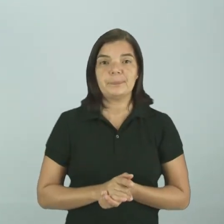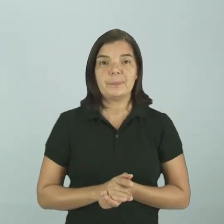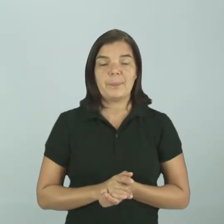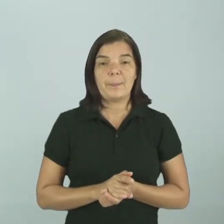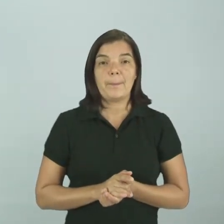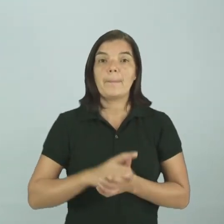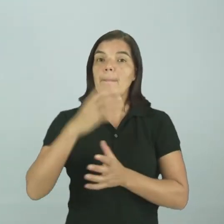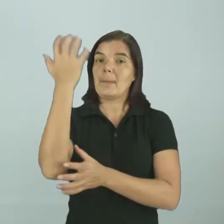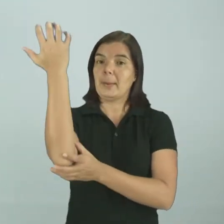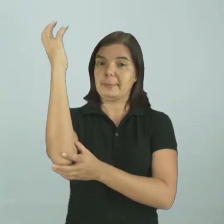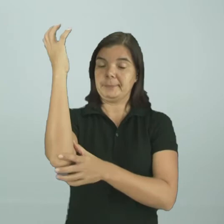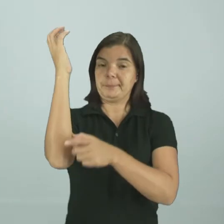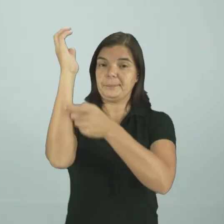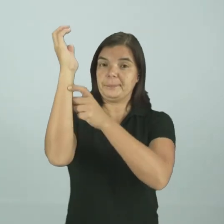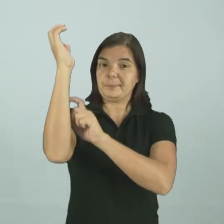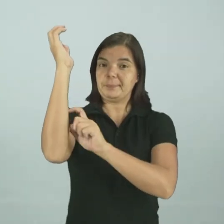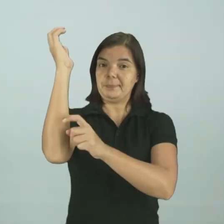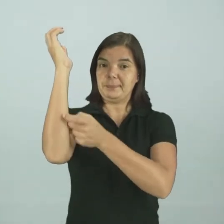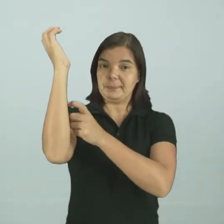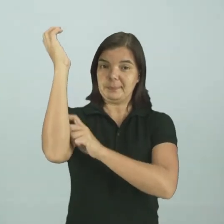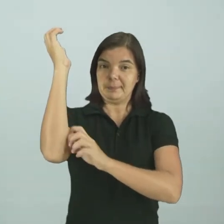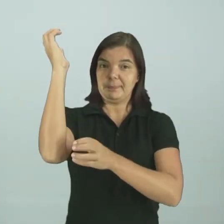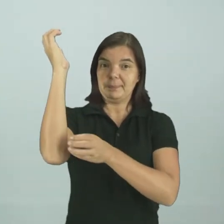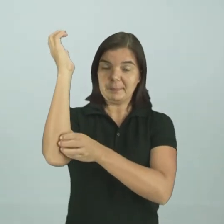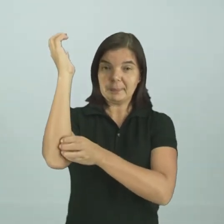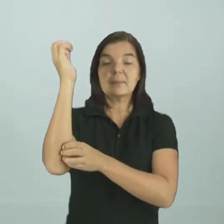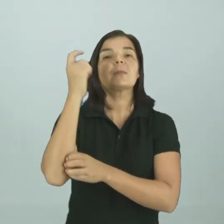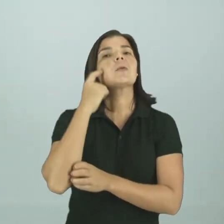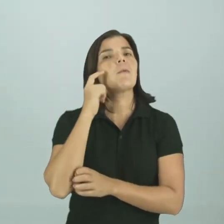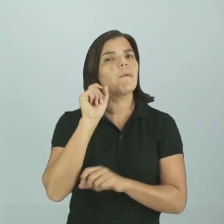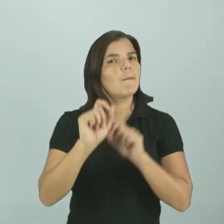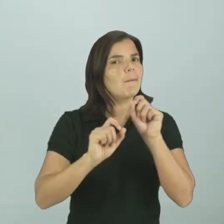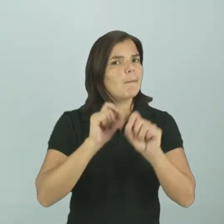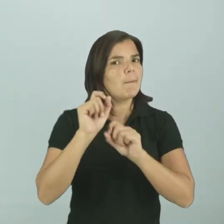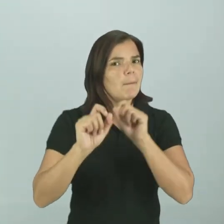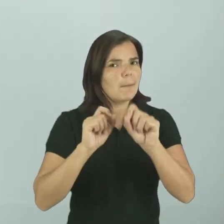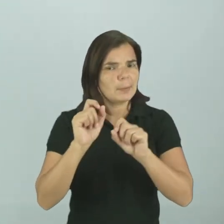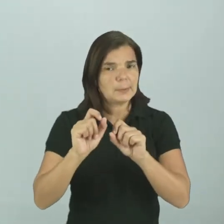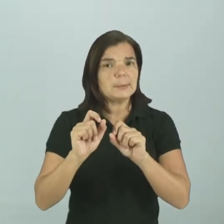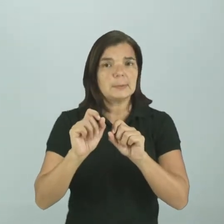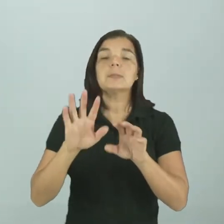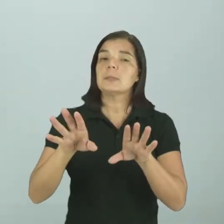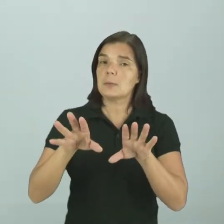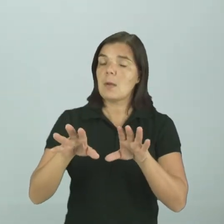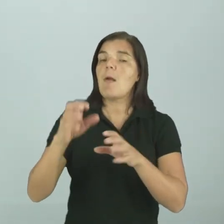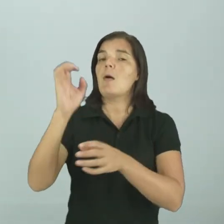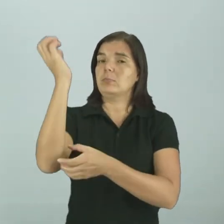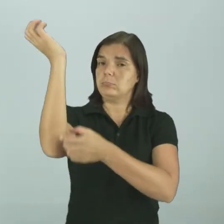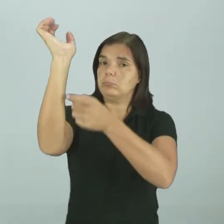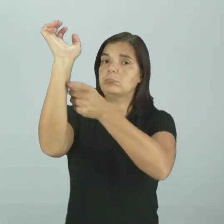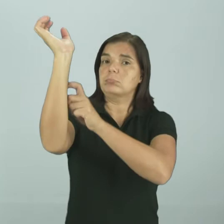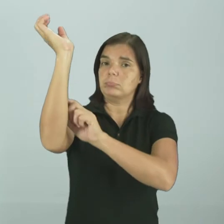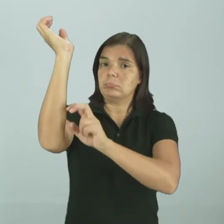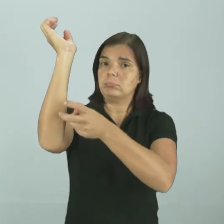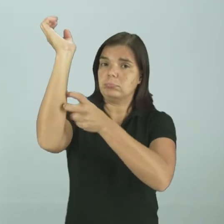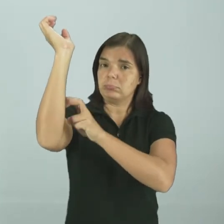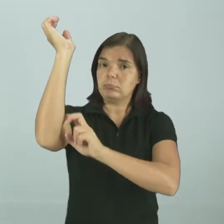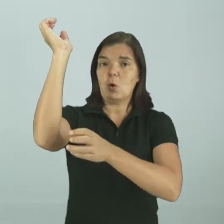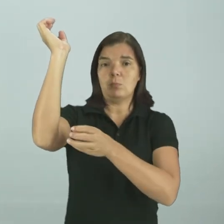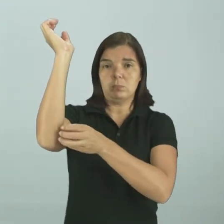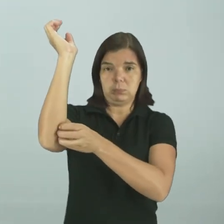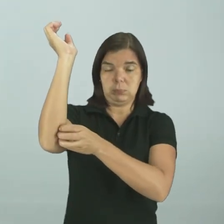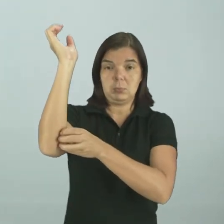A seringueira. E algo que eu achei a seringueira que ia dar o látex, que ia fazer